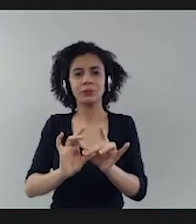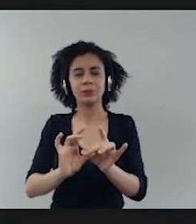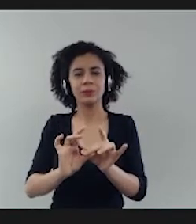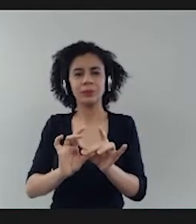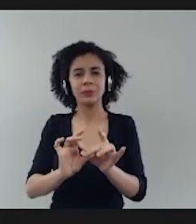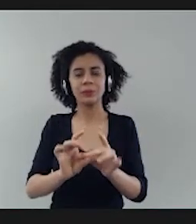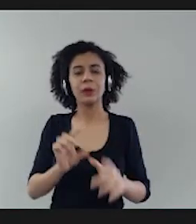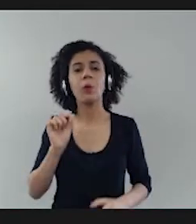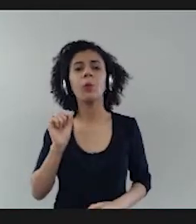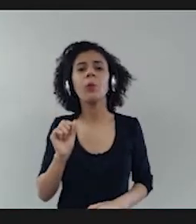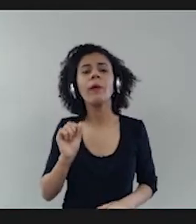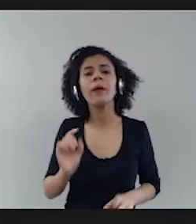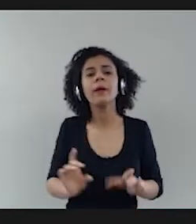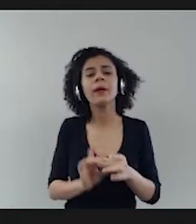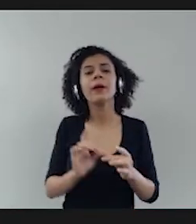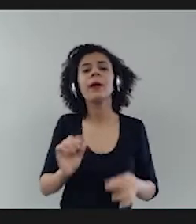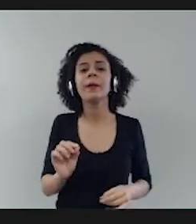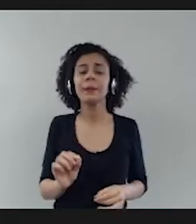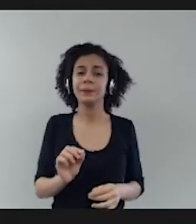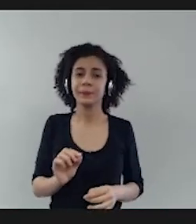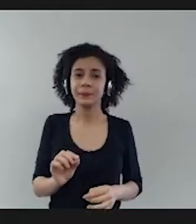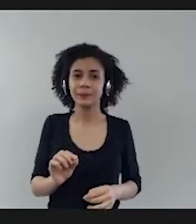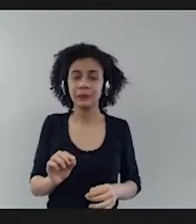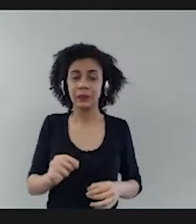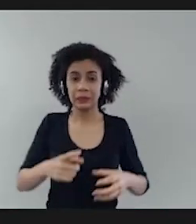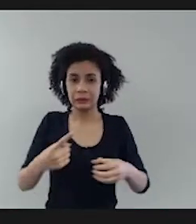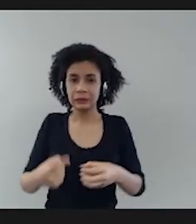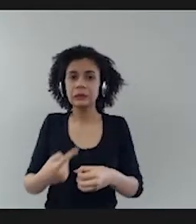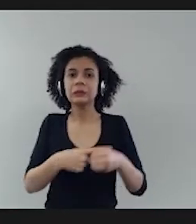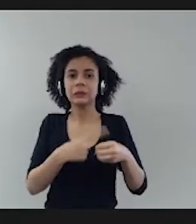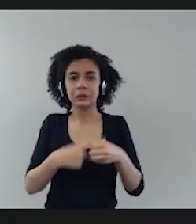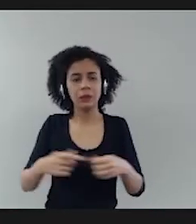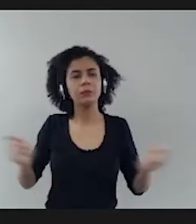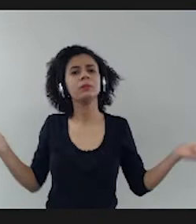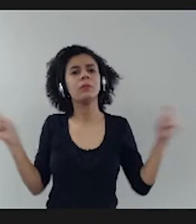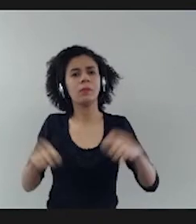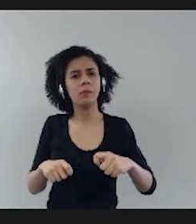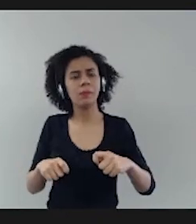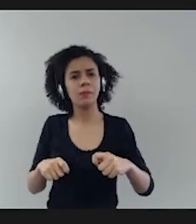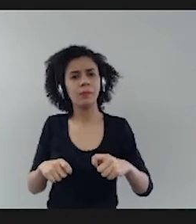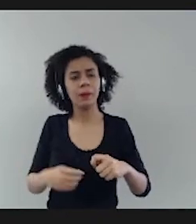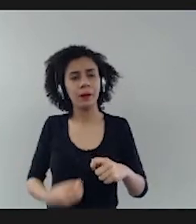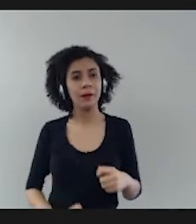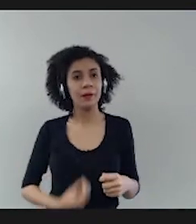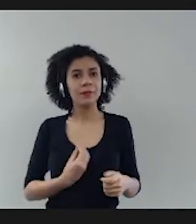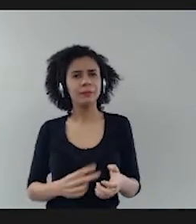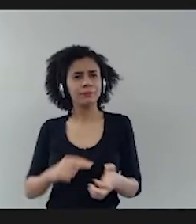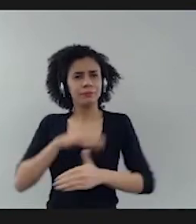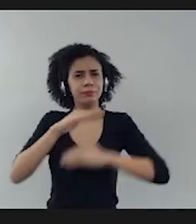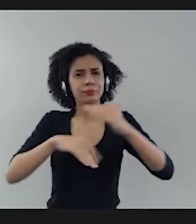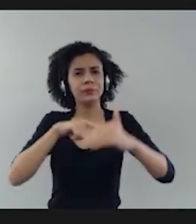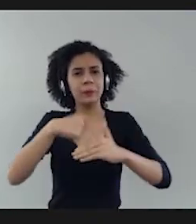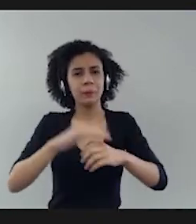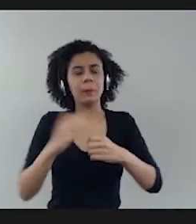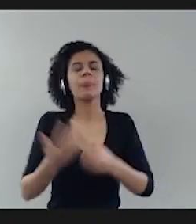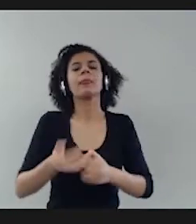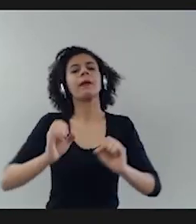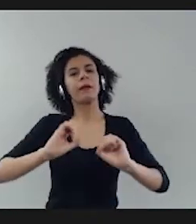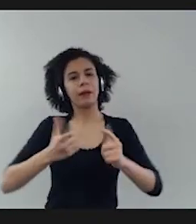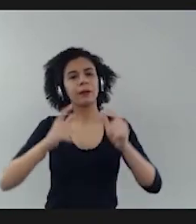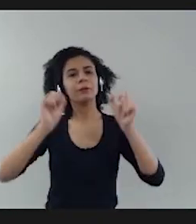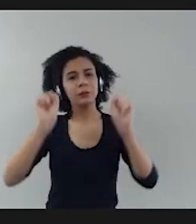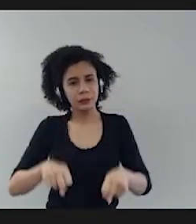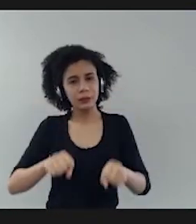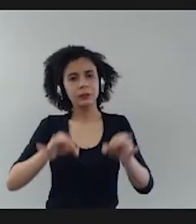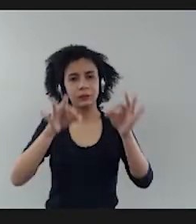A unanimidade é: as cidades vão sobreviver ao coronavírus? Sim, isto é uma